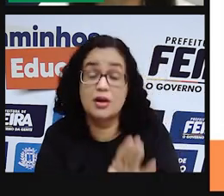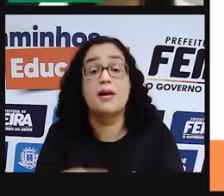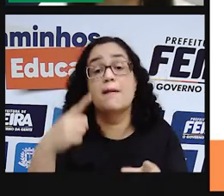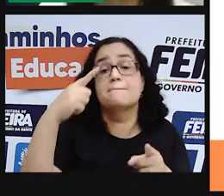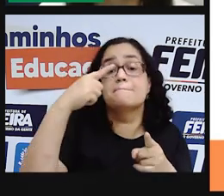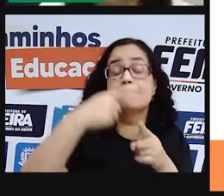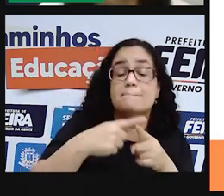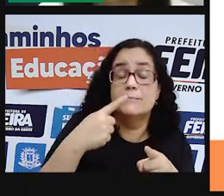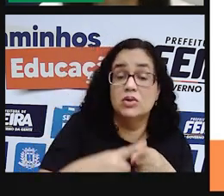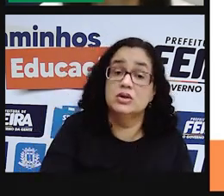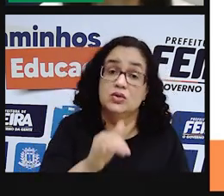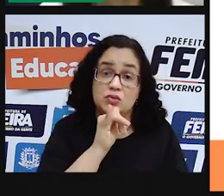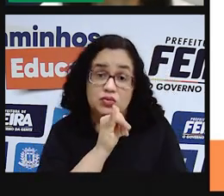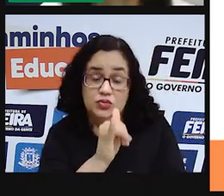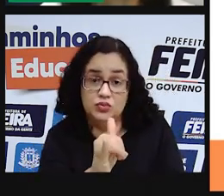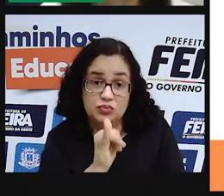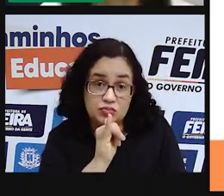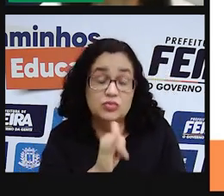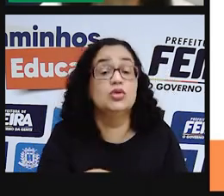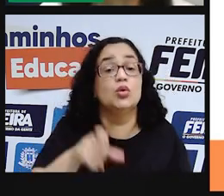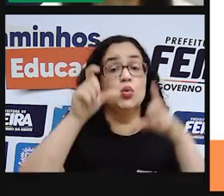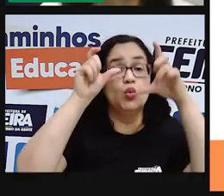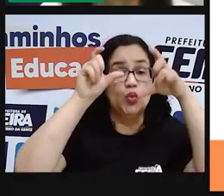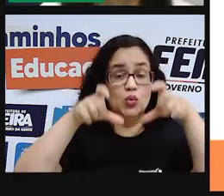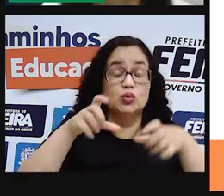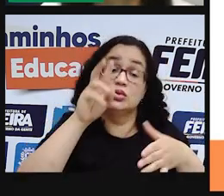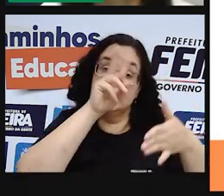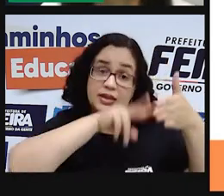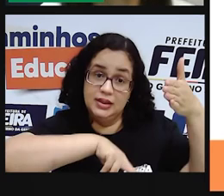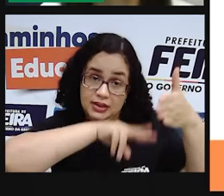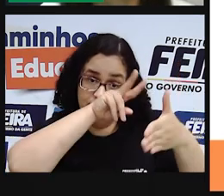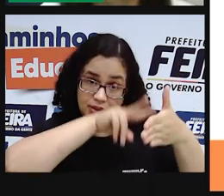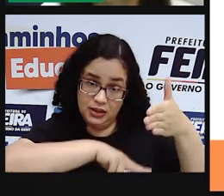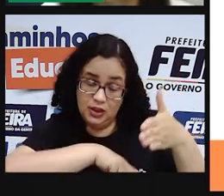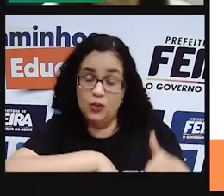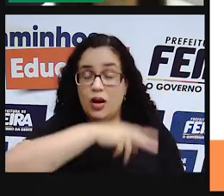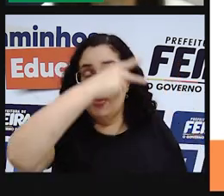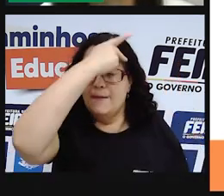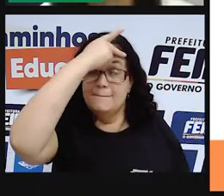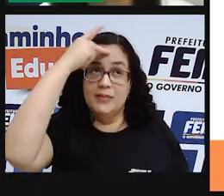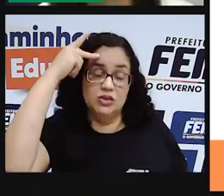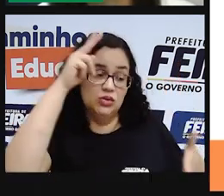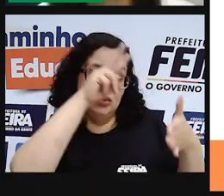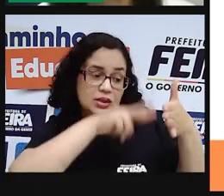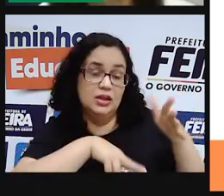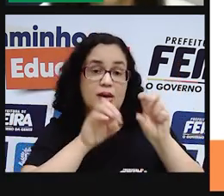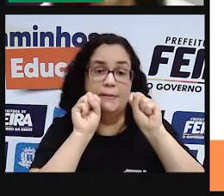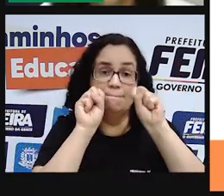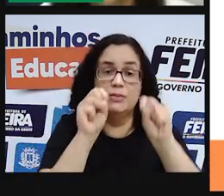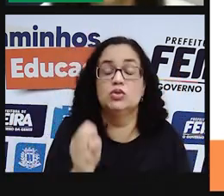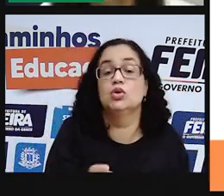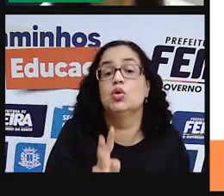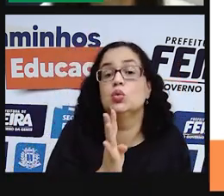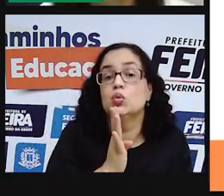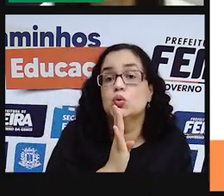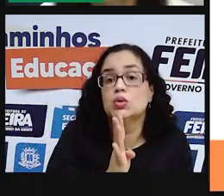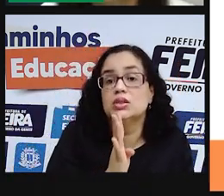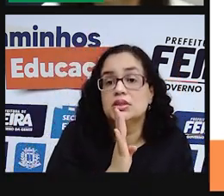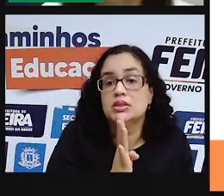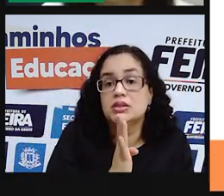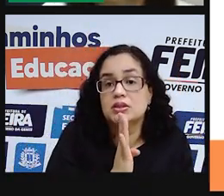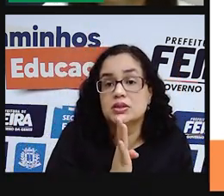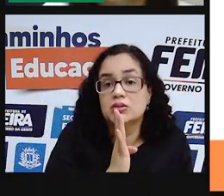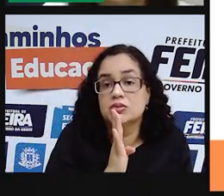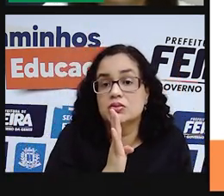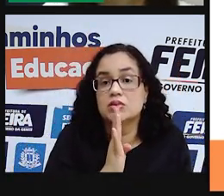meio de informação onde quem leu, o leitor, vai poder conhecer um pouco sobre o bullying e